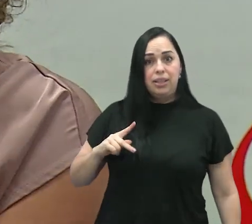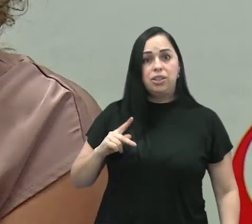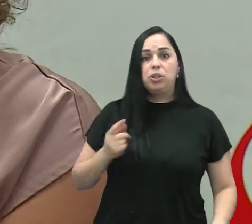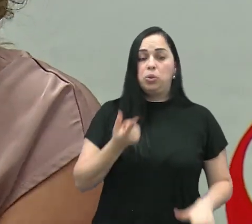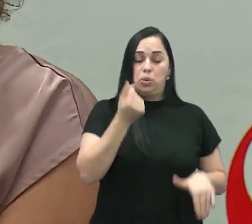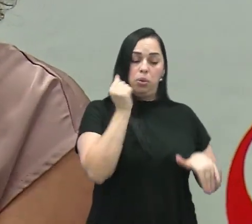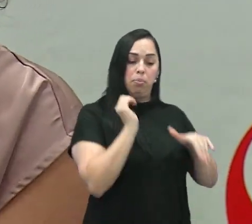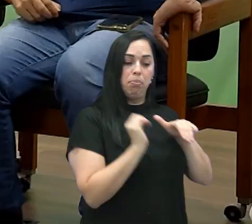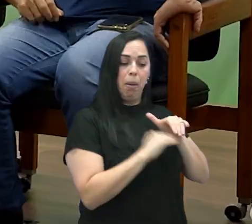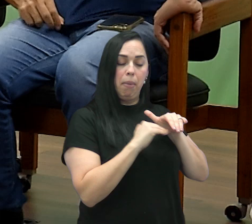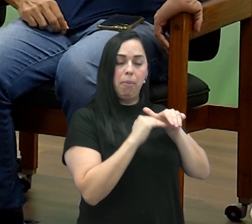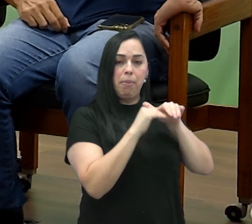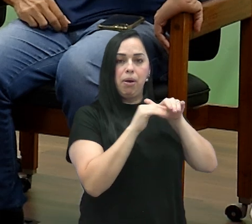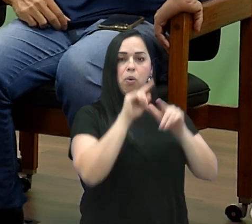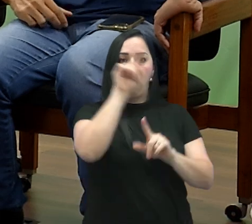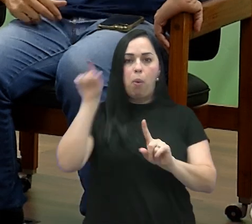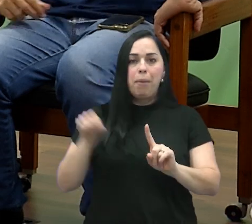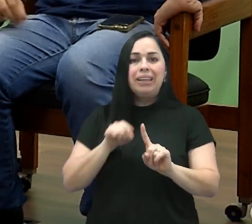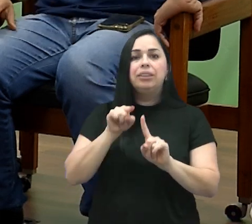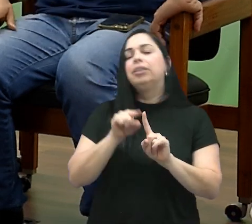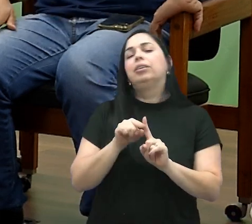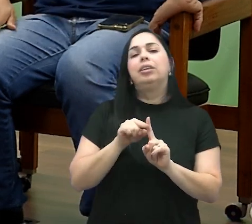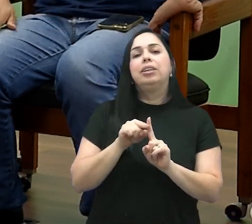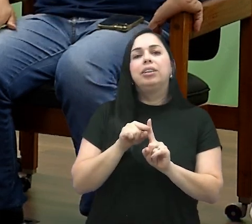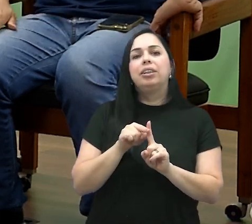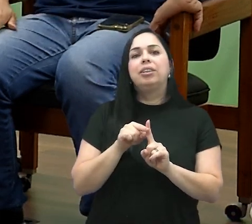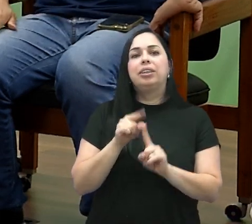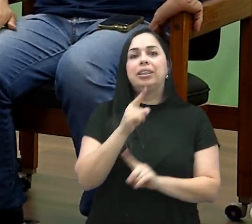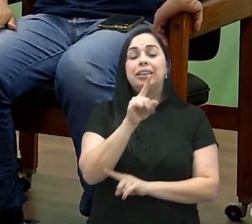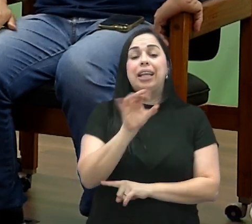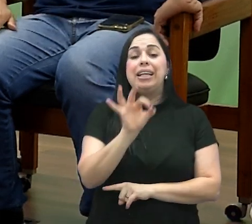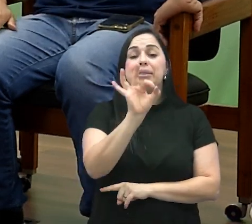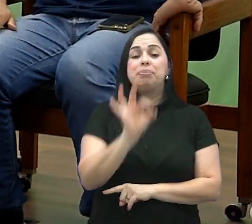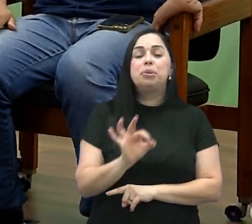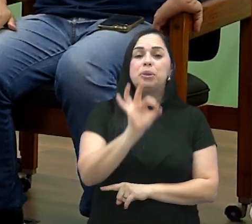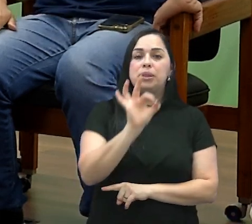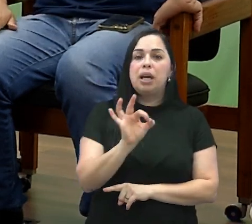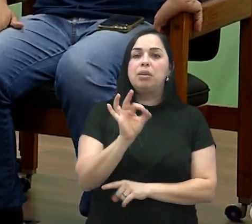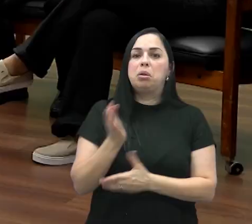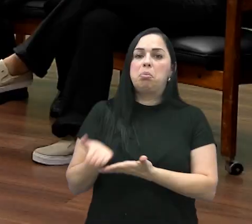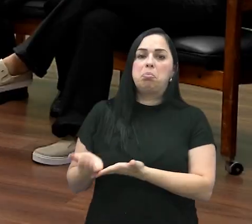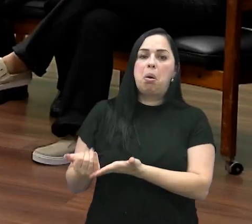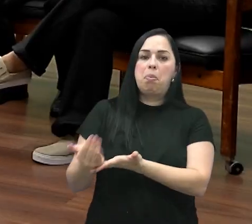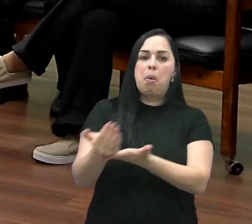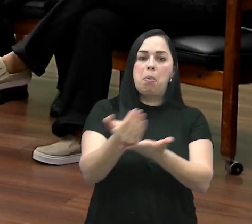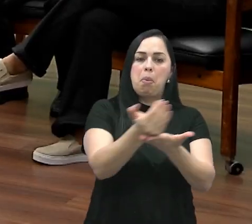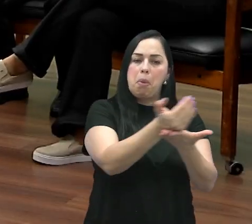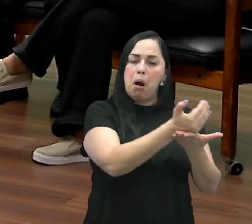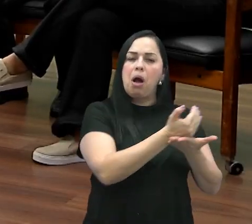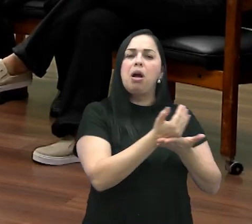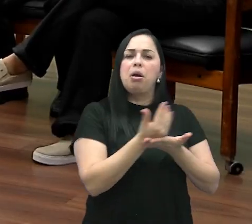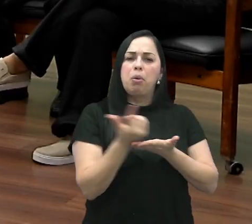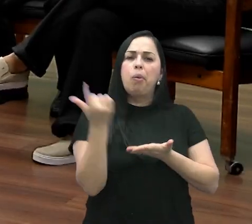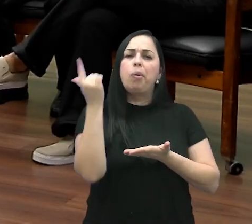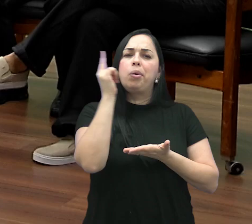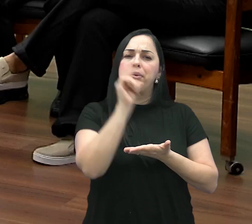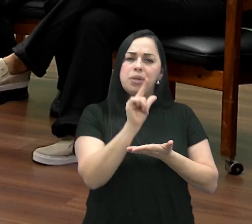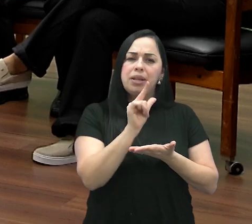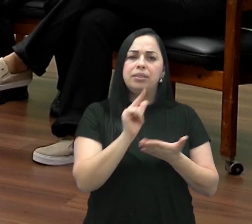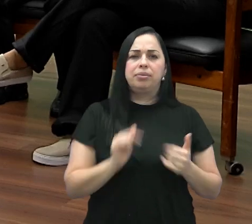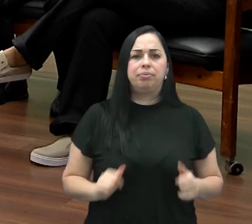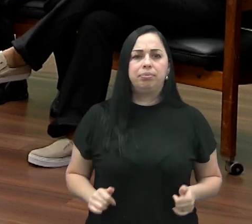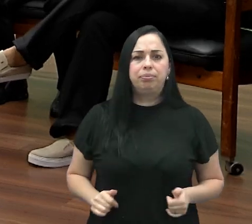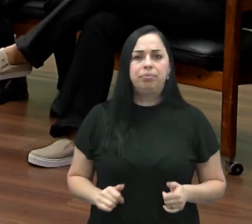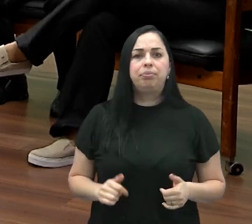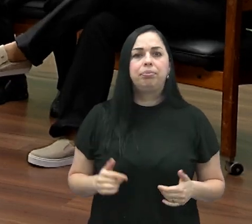presidente do Fundo Social, a meta para este ano é alcançar pelo menos 10% do potencial da verba de arrecadação